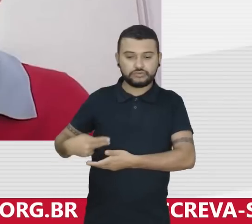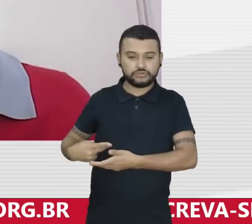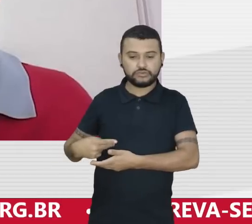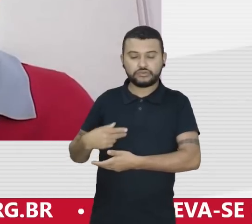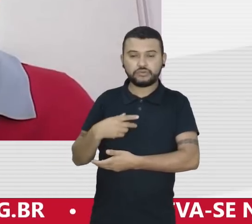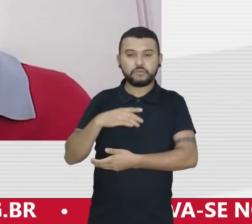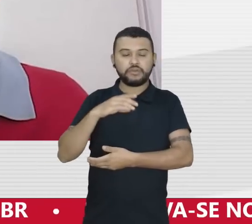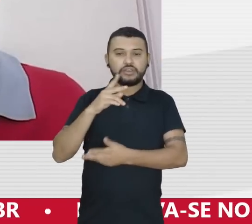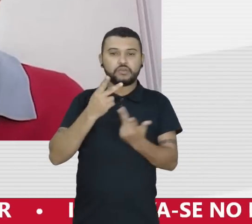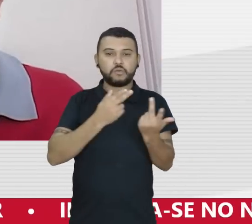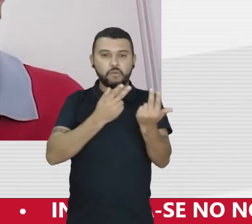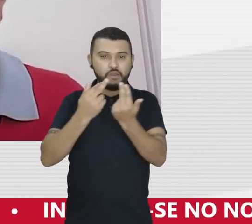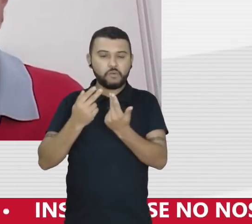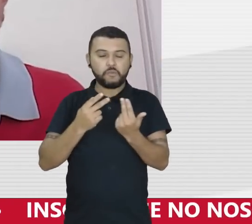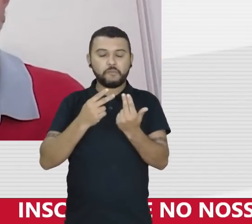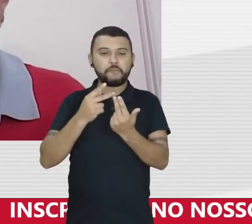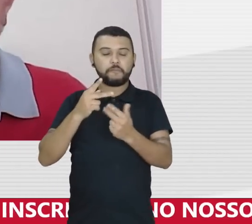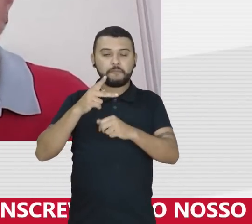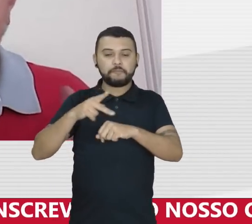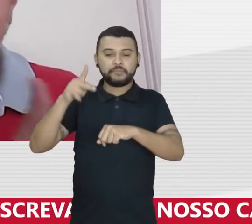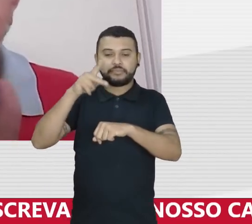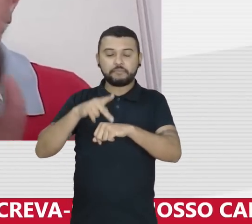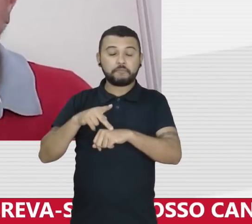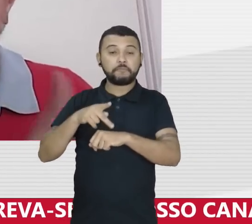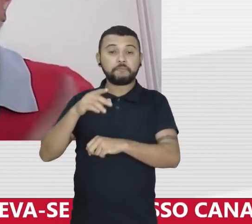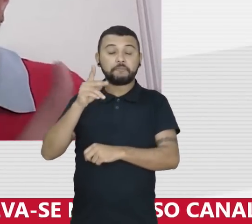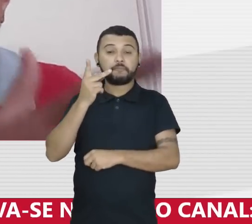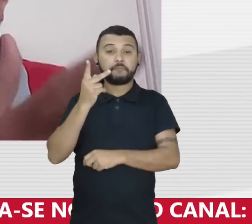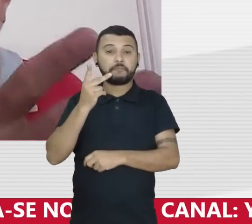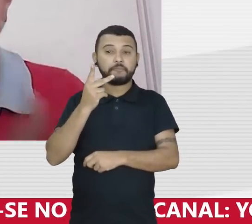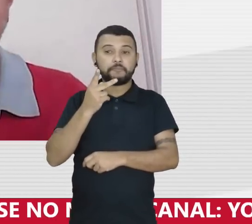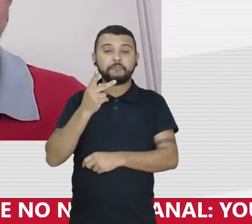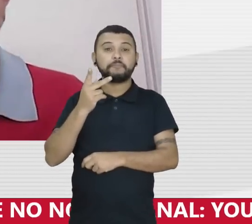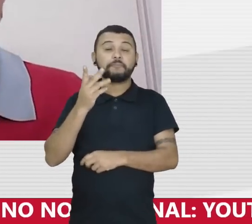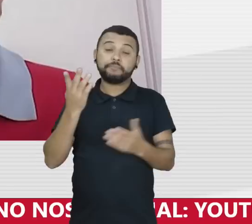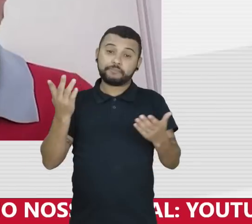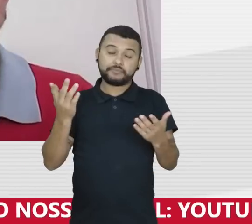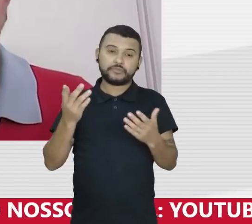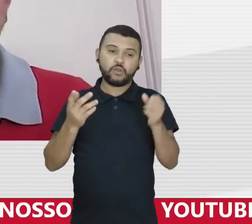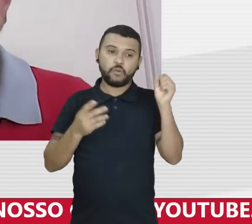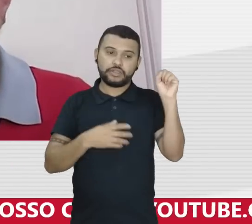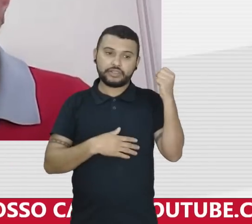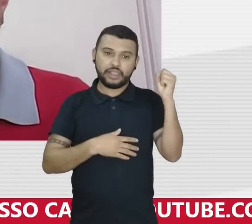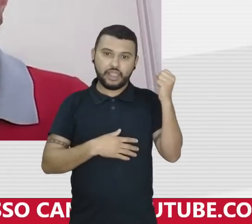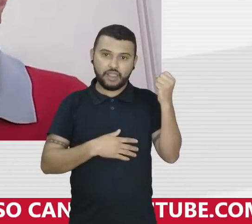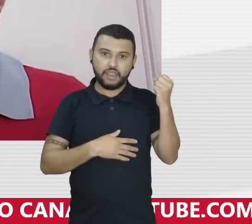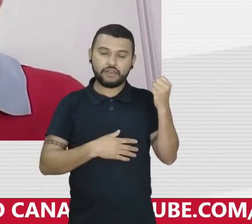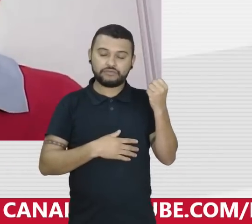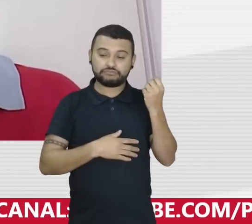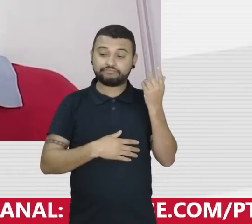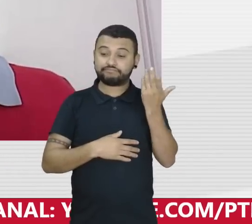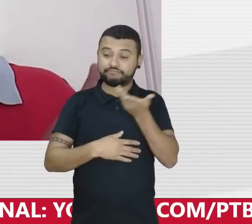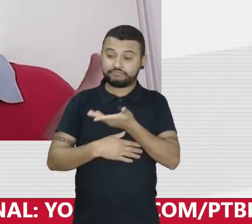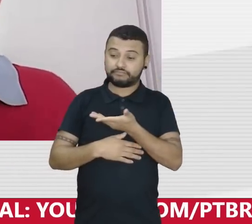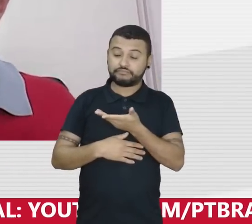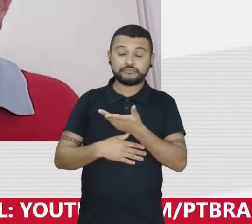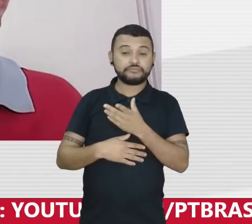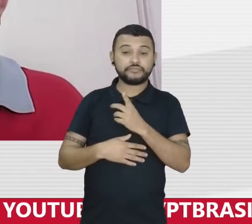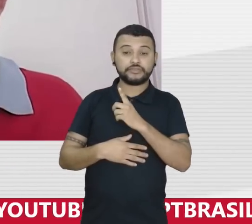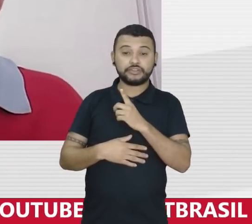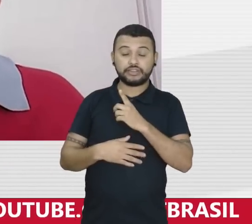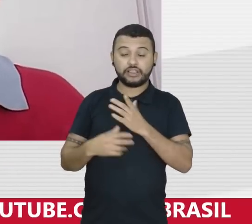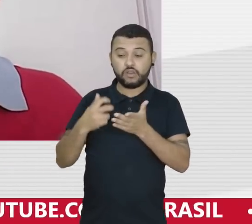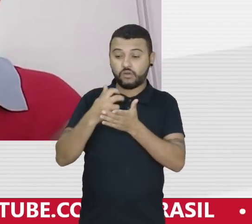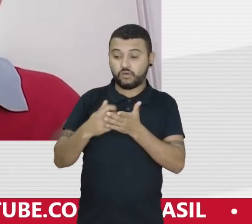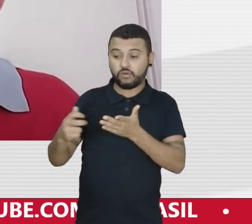um homem decente que pela 8ª vez deve ter engolido sapos do Bolsonaro, um